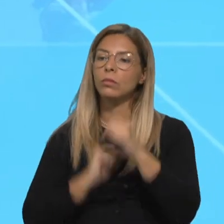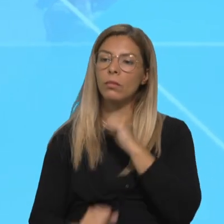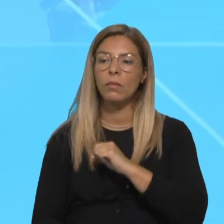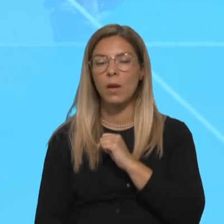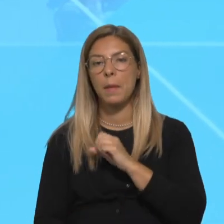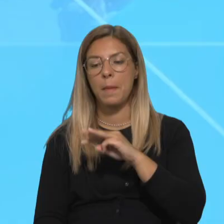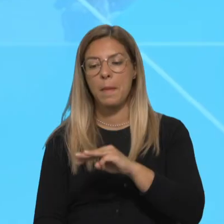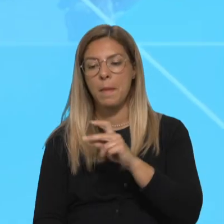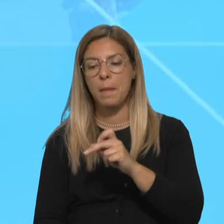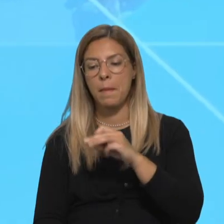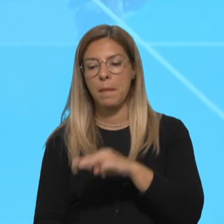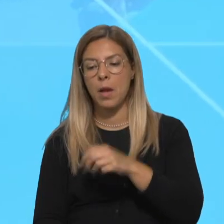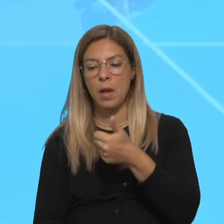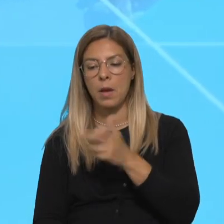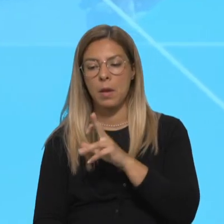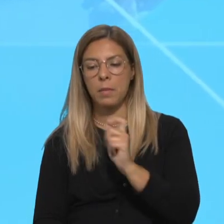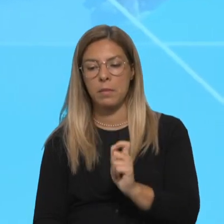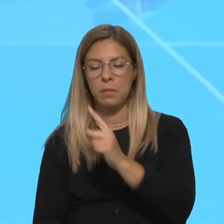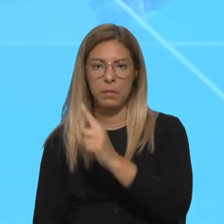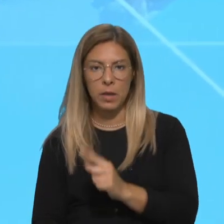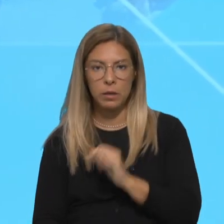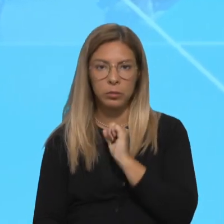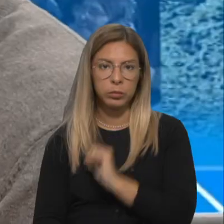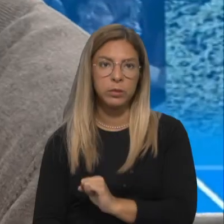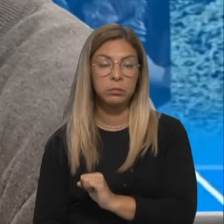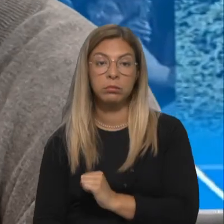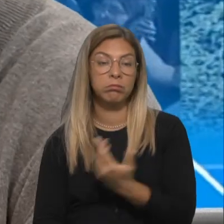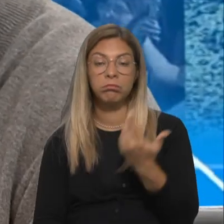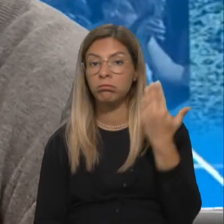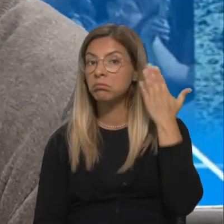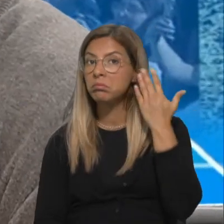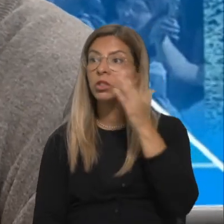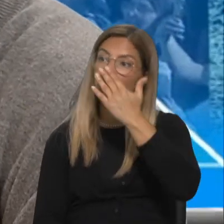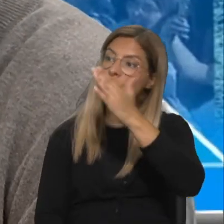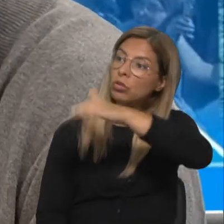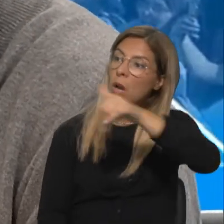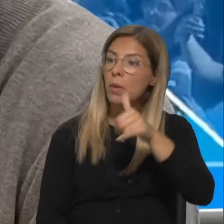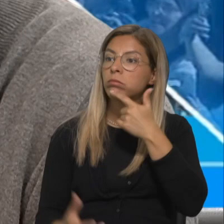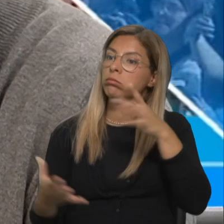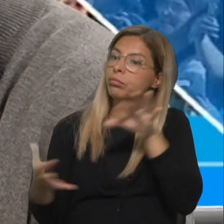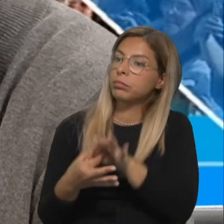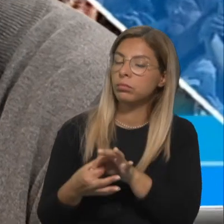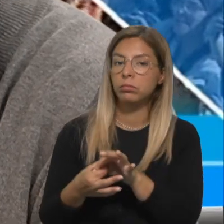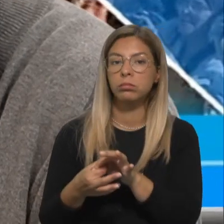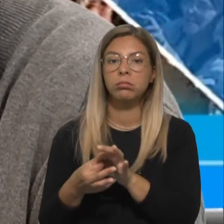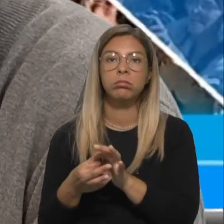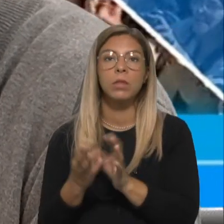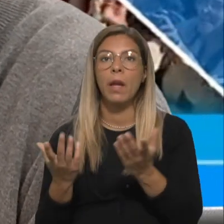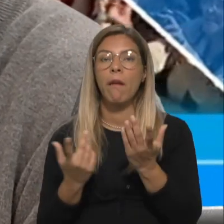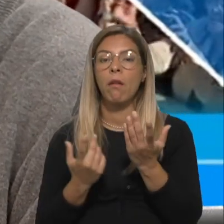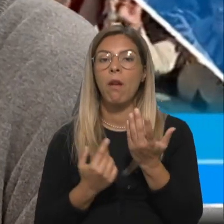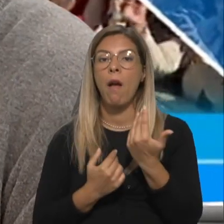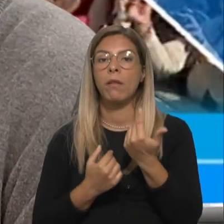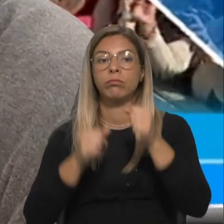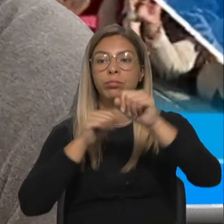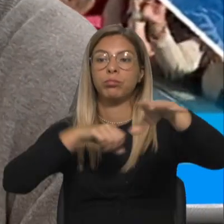forma é que se enraiza nas comunidades? Nós não somos chamados a viver, a coabitar, portanto, é uma comunidade que está espalhada, cada